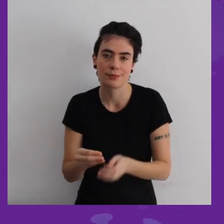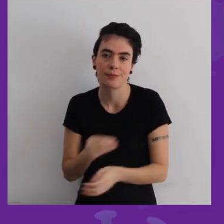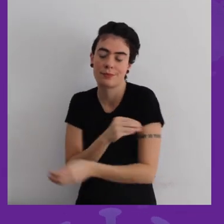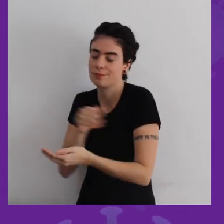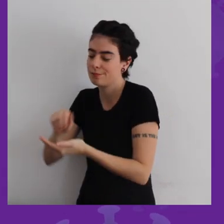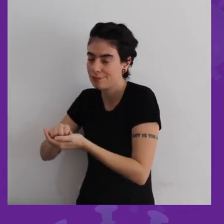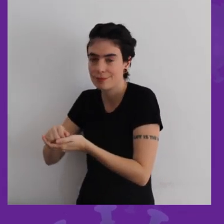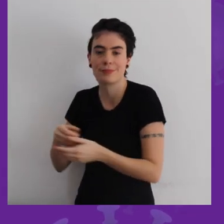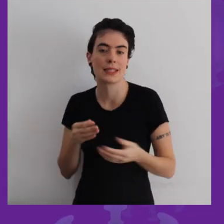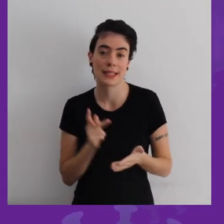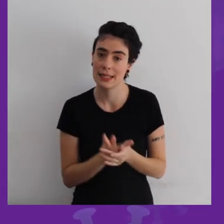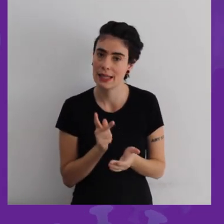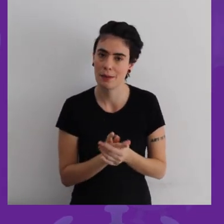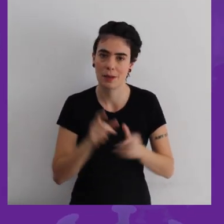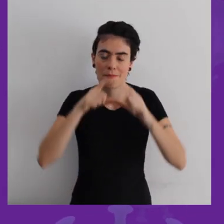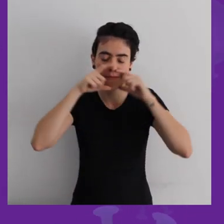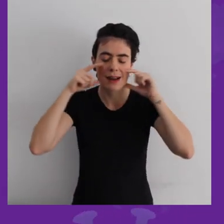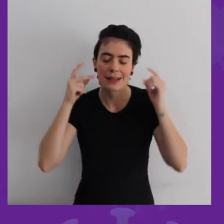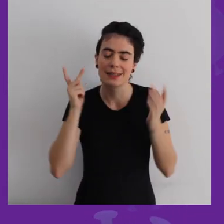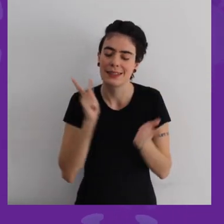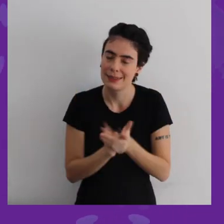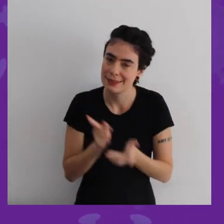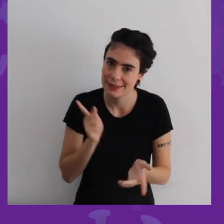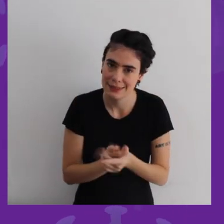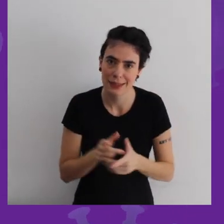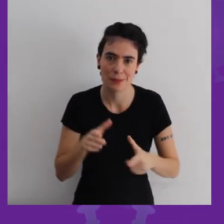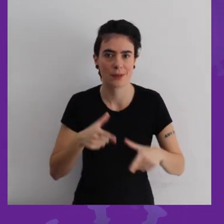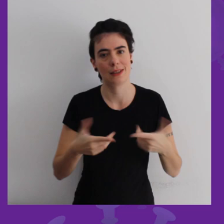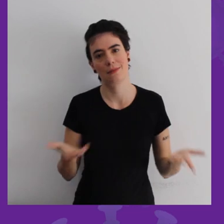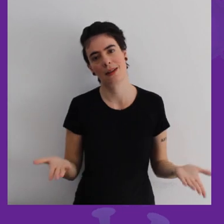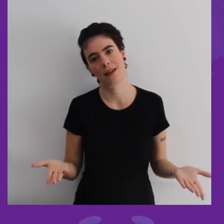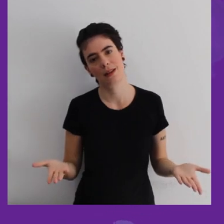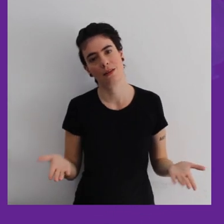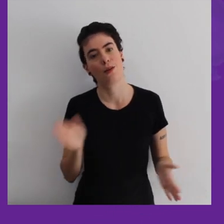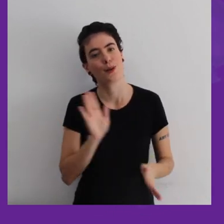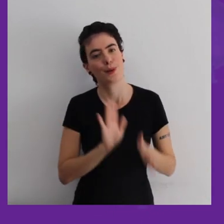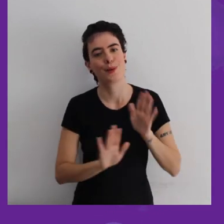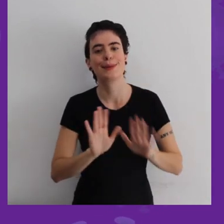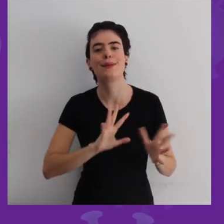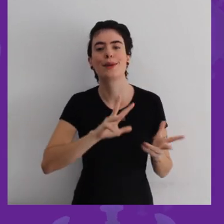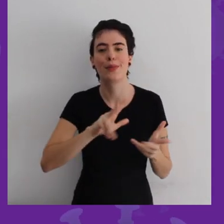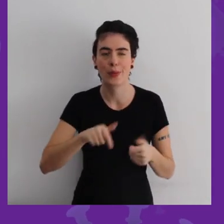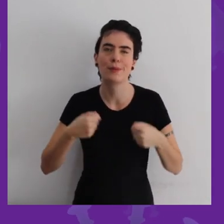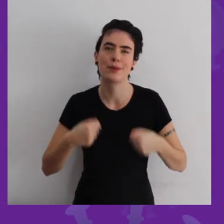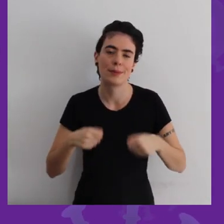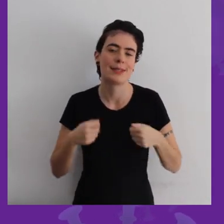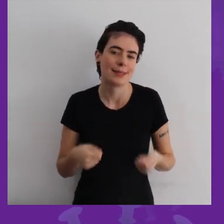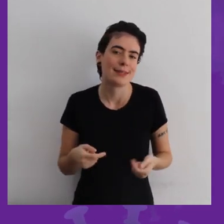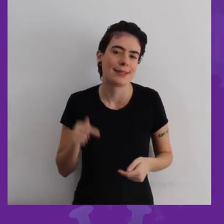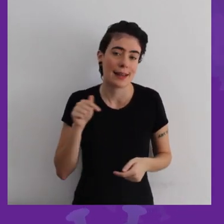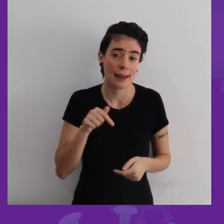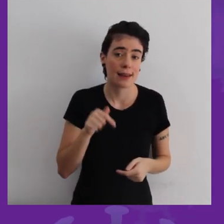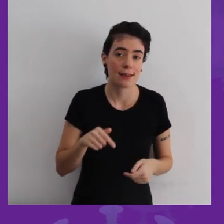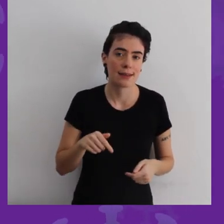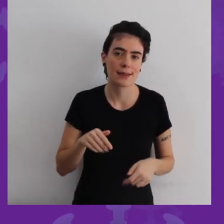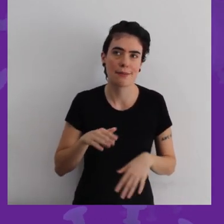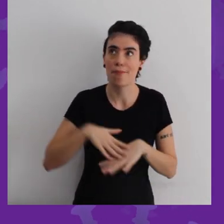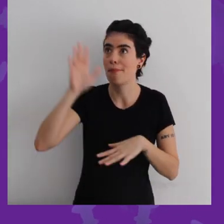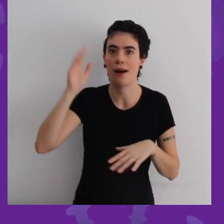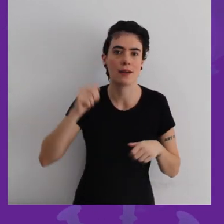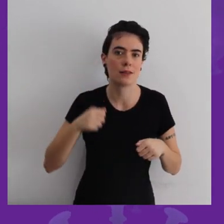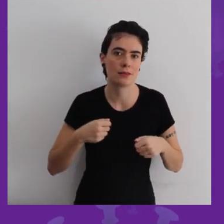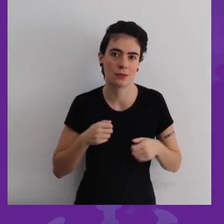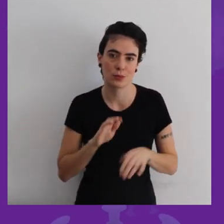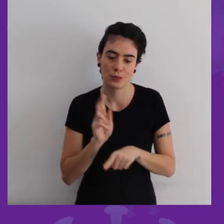todo que tiver trabalhando com isso então certinho os cuidados gerais as pessoas precisam ter e precisam talvez até radicalizar esses cuidados agora